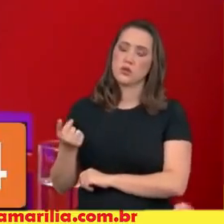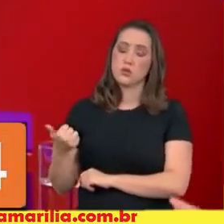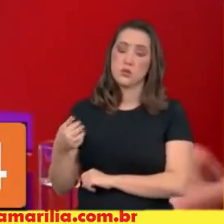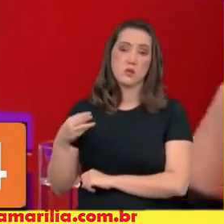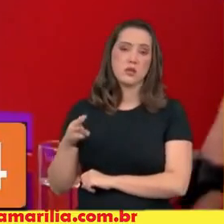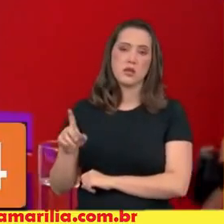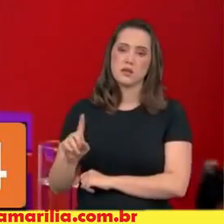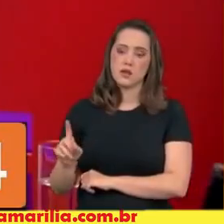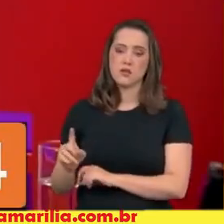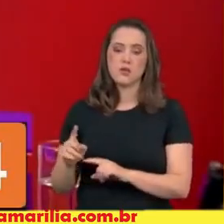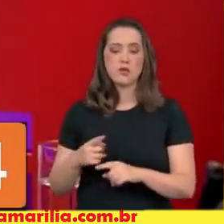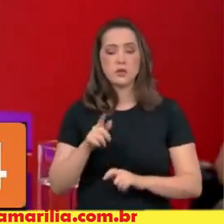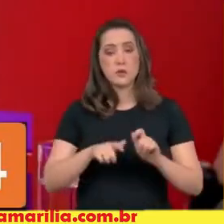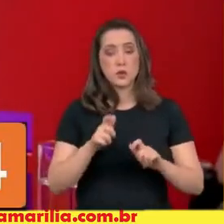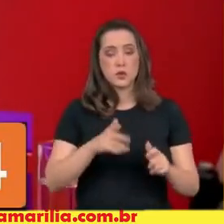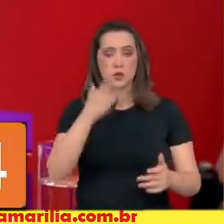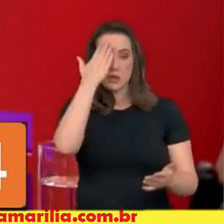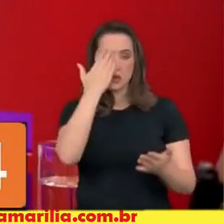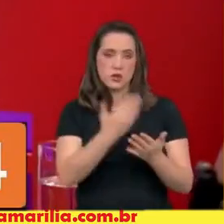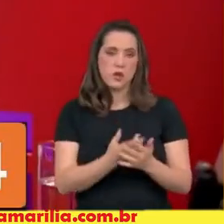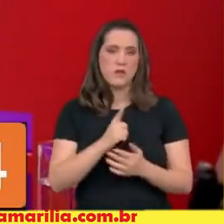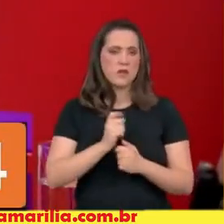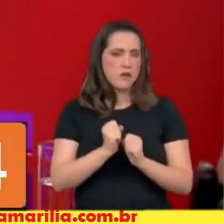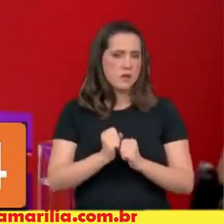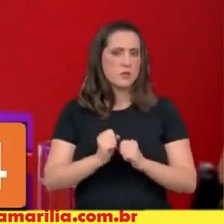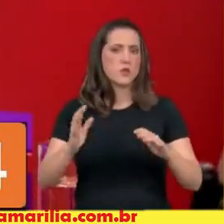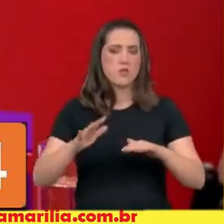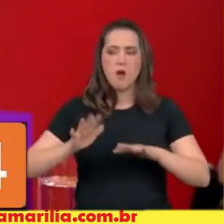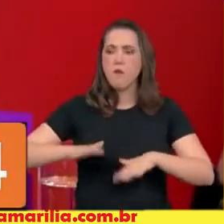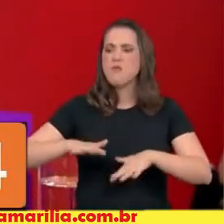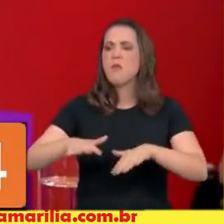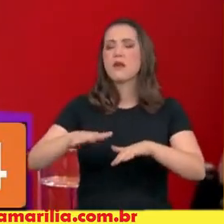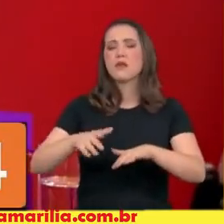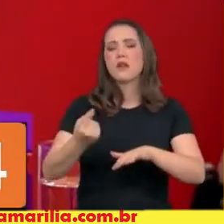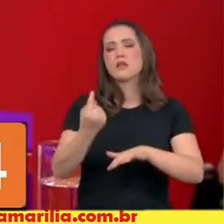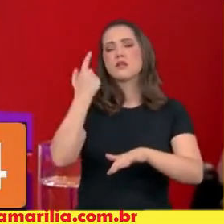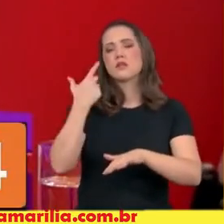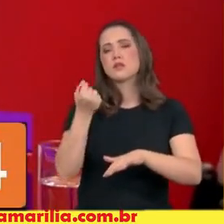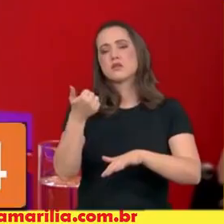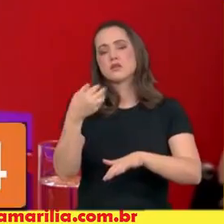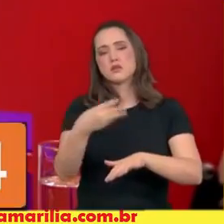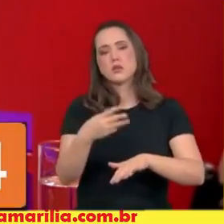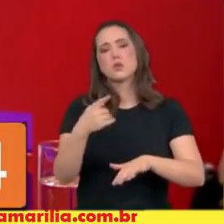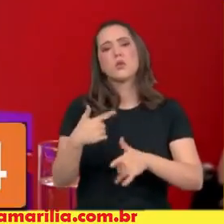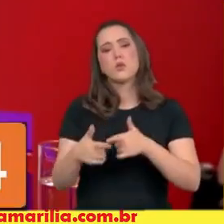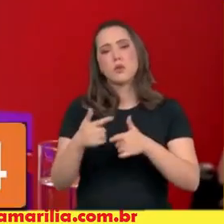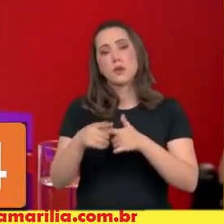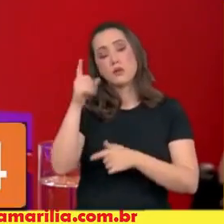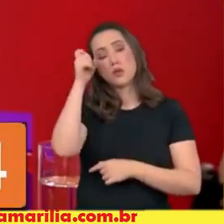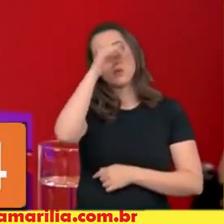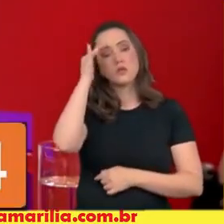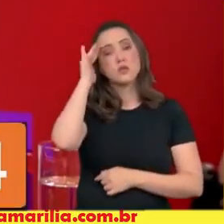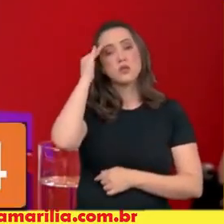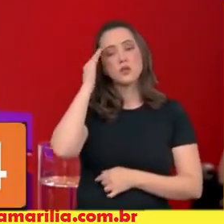algumas pessoas achavam. Teve uma explosão nas ruas com consequências difíceis de entender